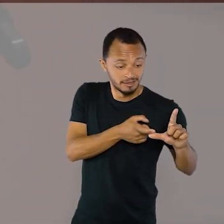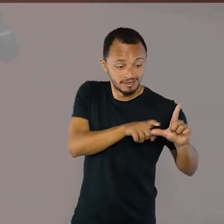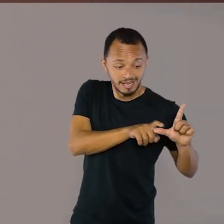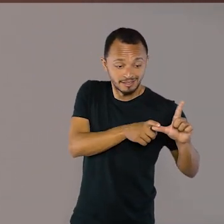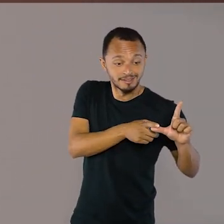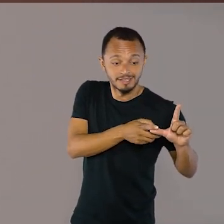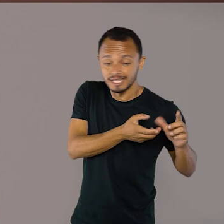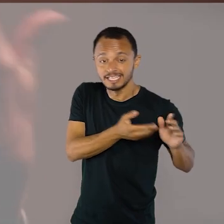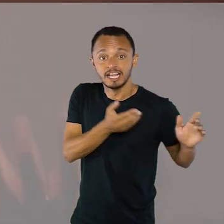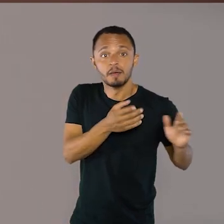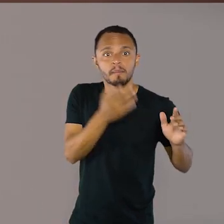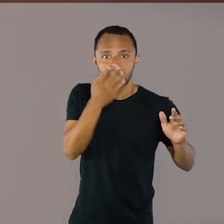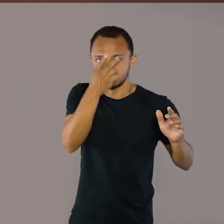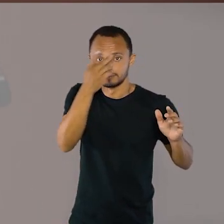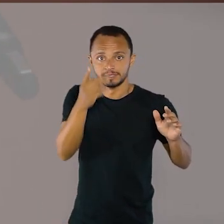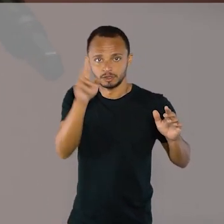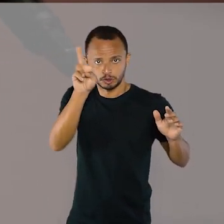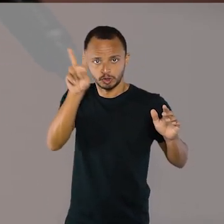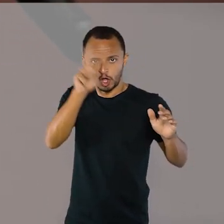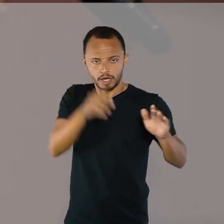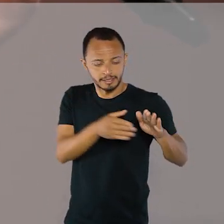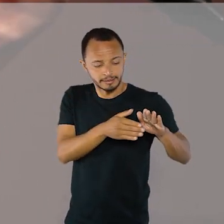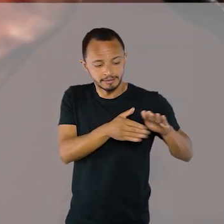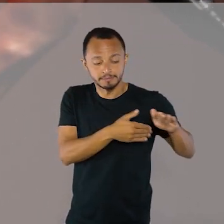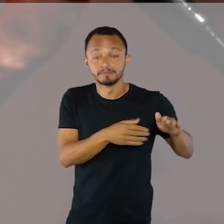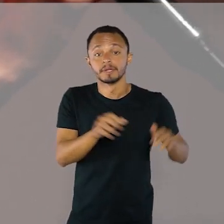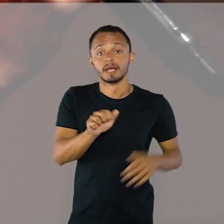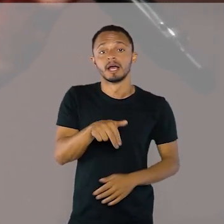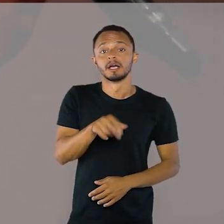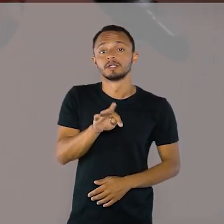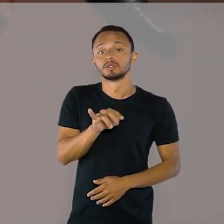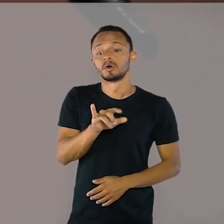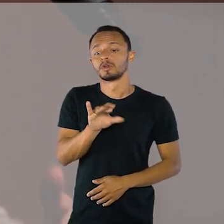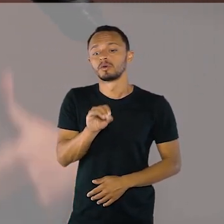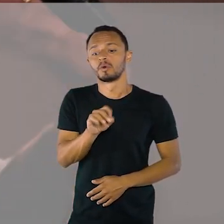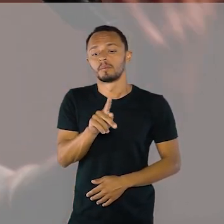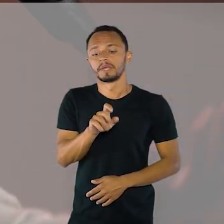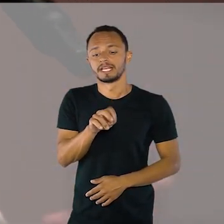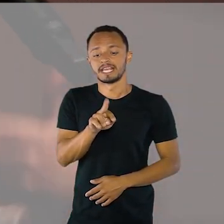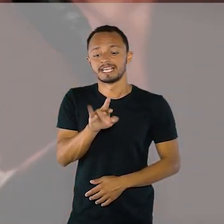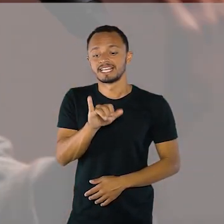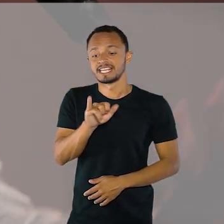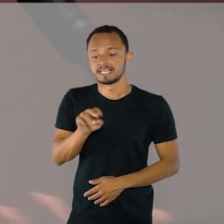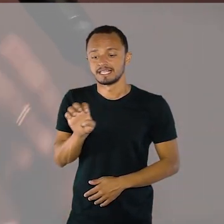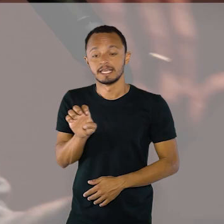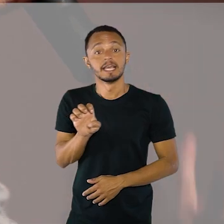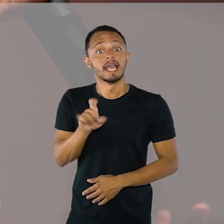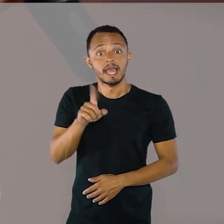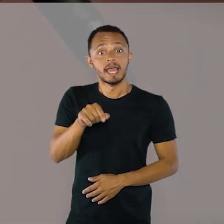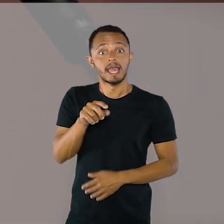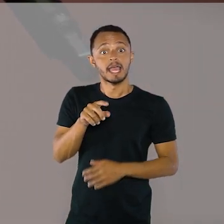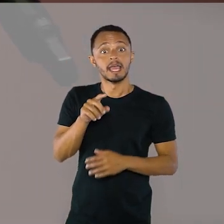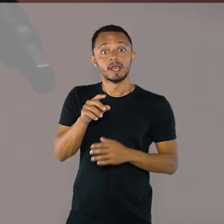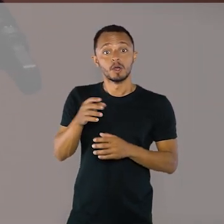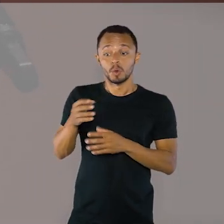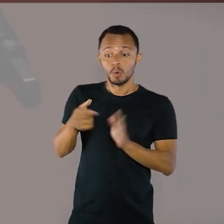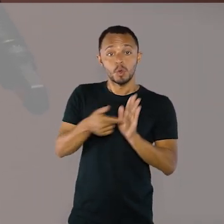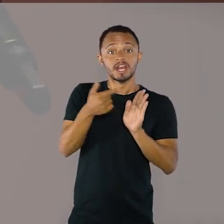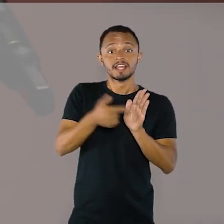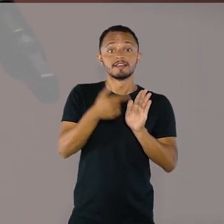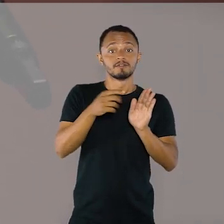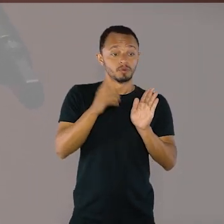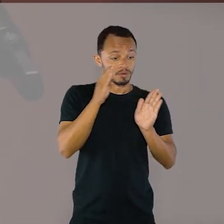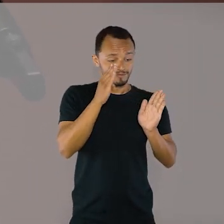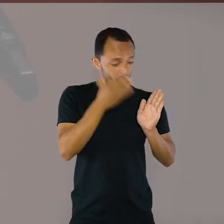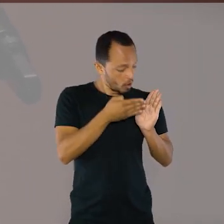parceira Luísa Starling, com outras autoras, né, Antônia Pellegrino, enfim, uma série de autoras, um livro sobre as mulheres na independência. Então,